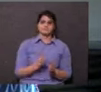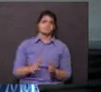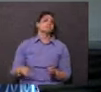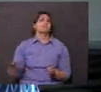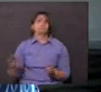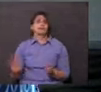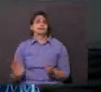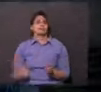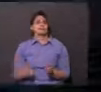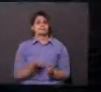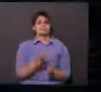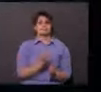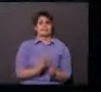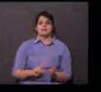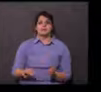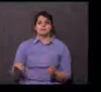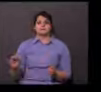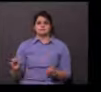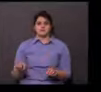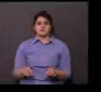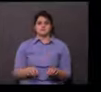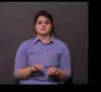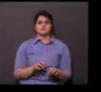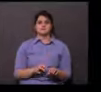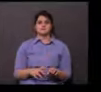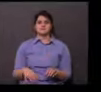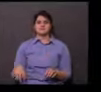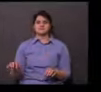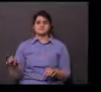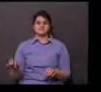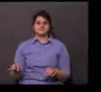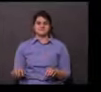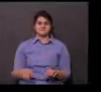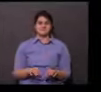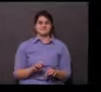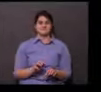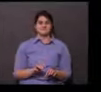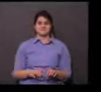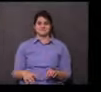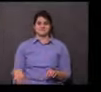Thank you.